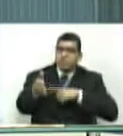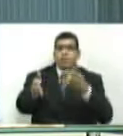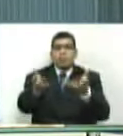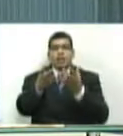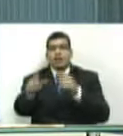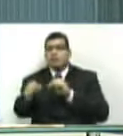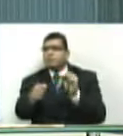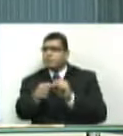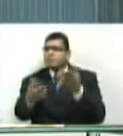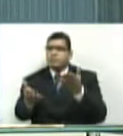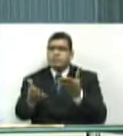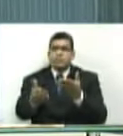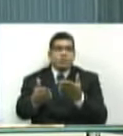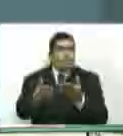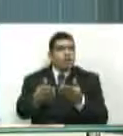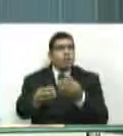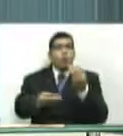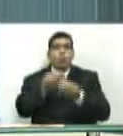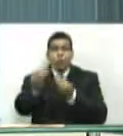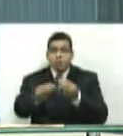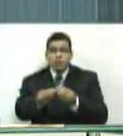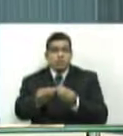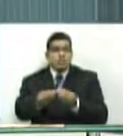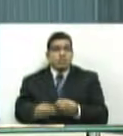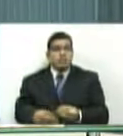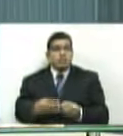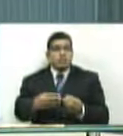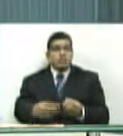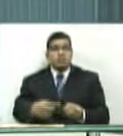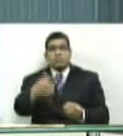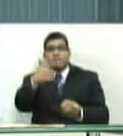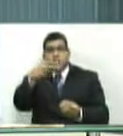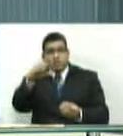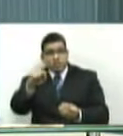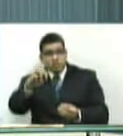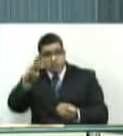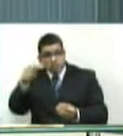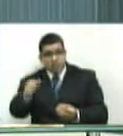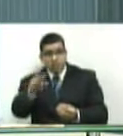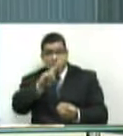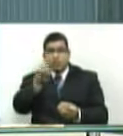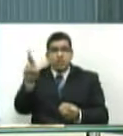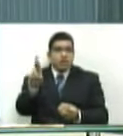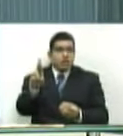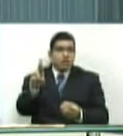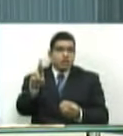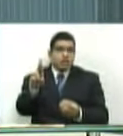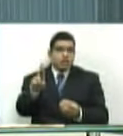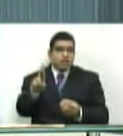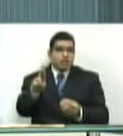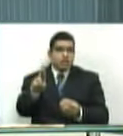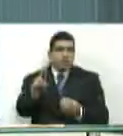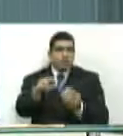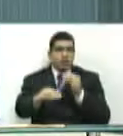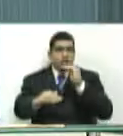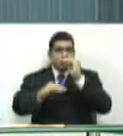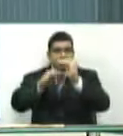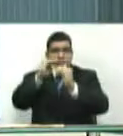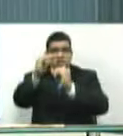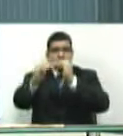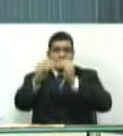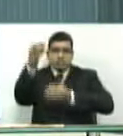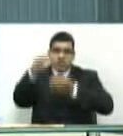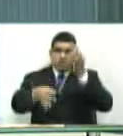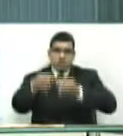Portanto, deputado Tony Medeiros, são quase 200 milhões de reais em processos judiciais